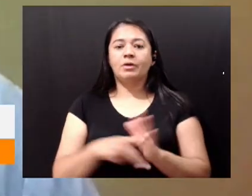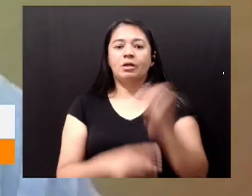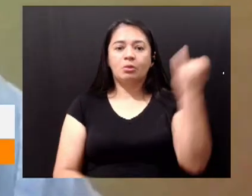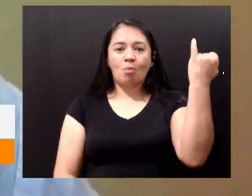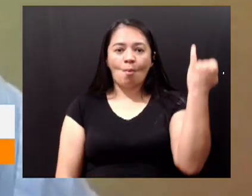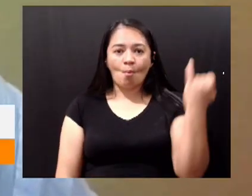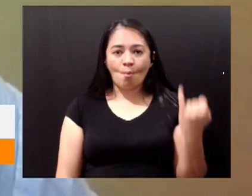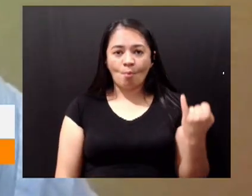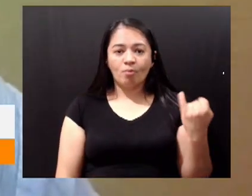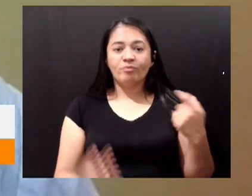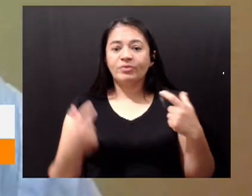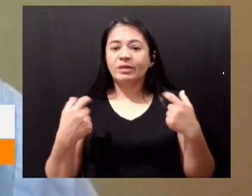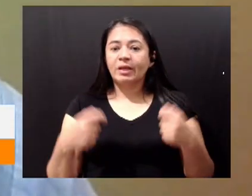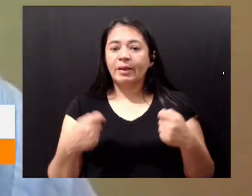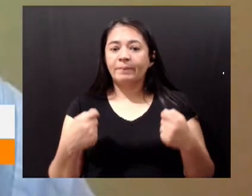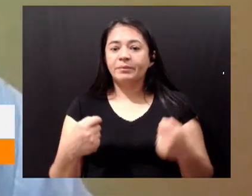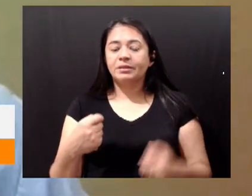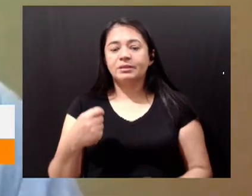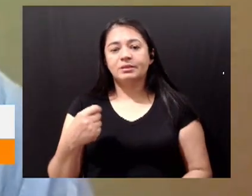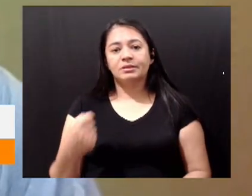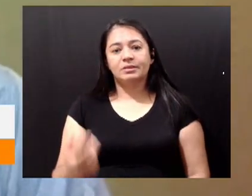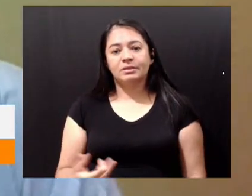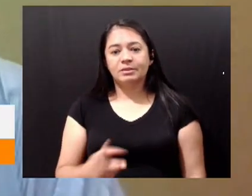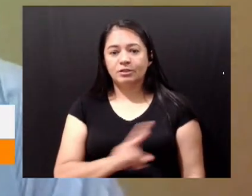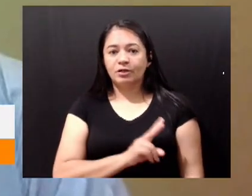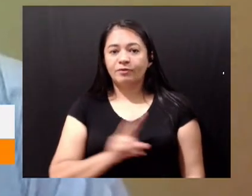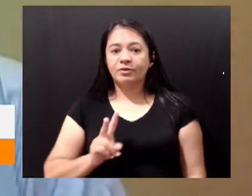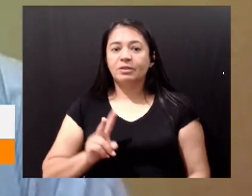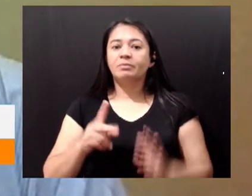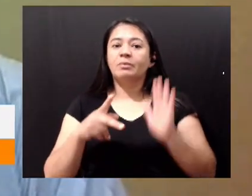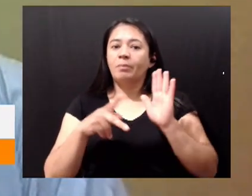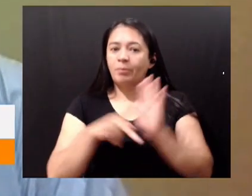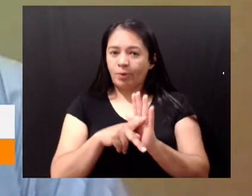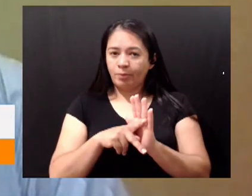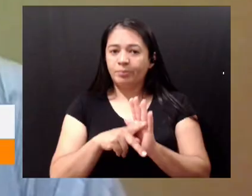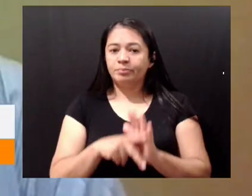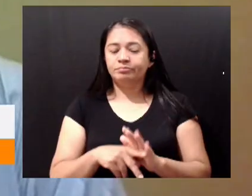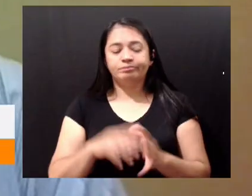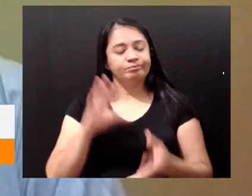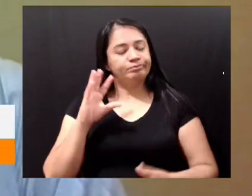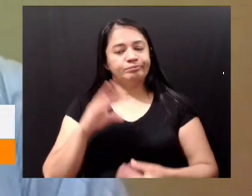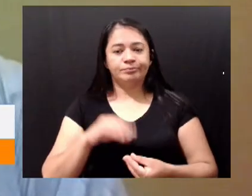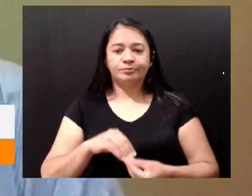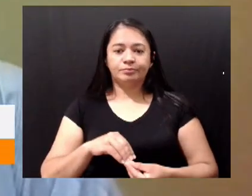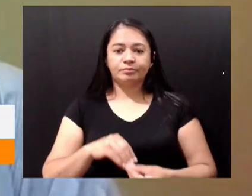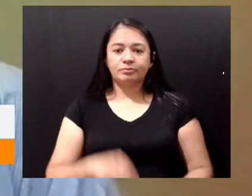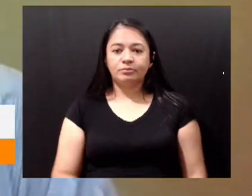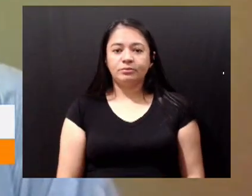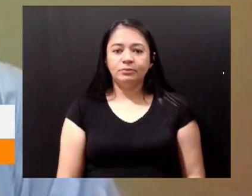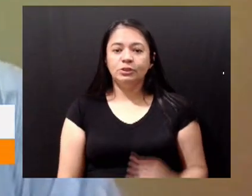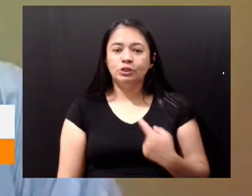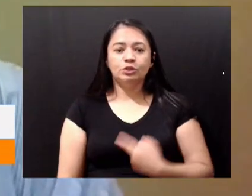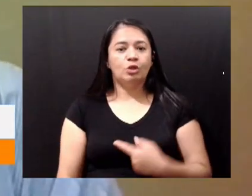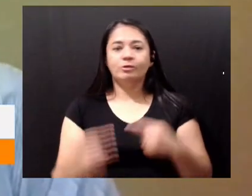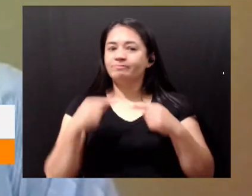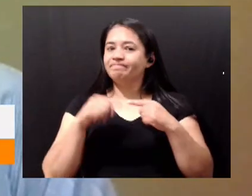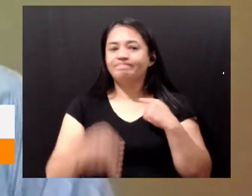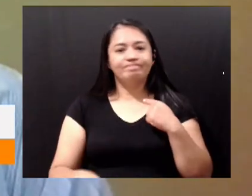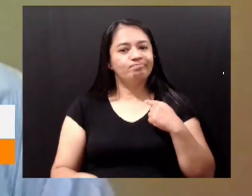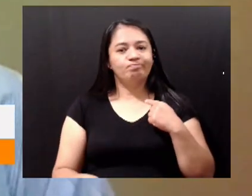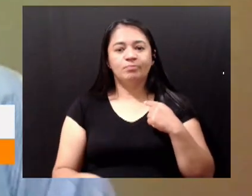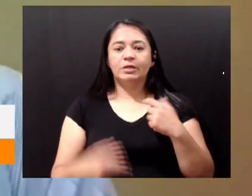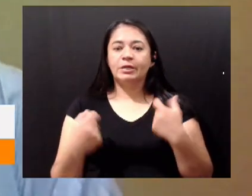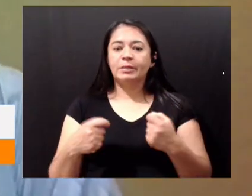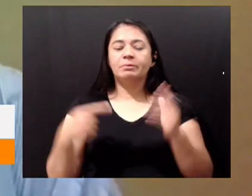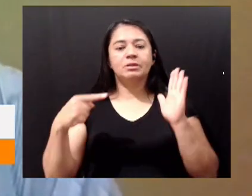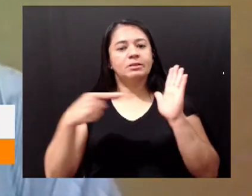de uma suplementação específica, né? Enfim, nós não concordamos com isso e deve ser denunciado